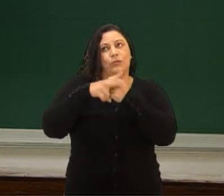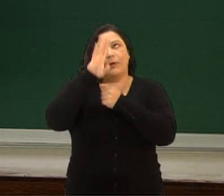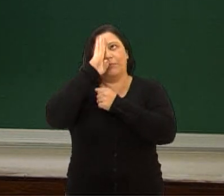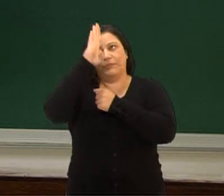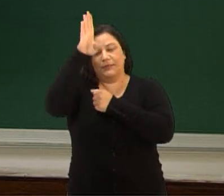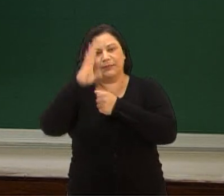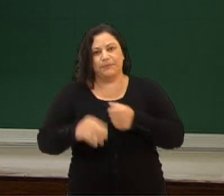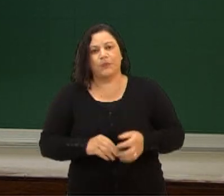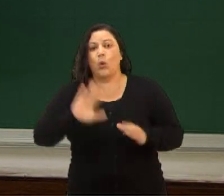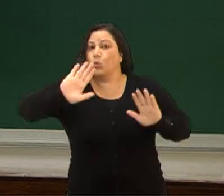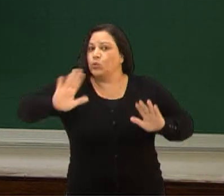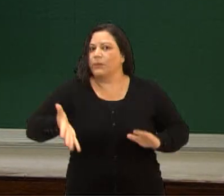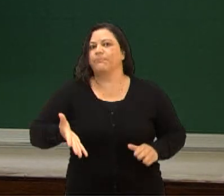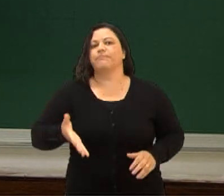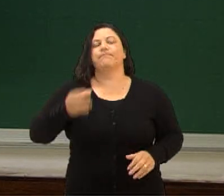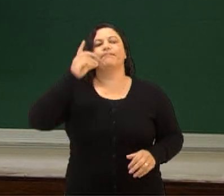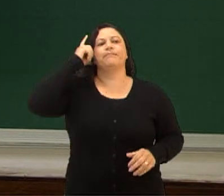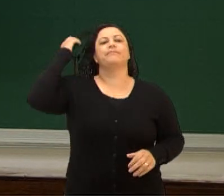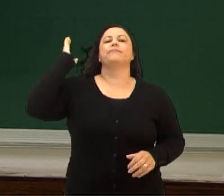Então, ele diz assim, ó.